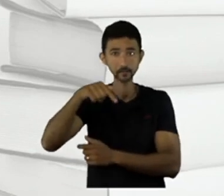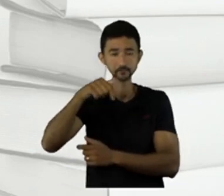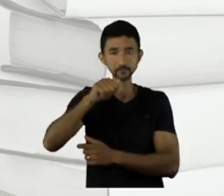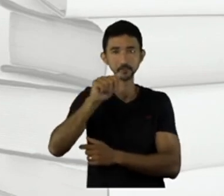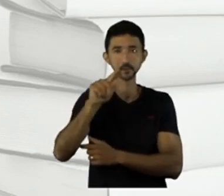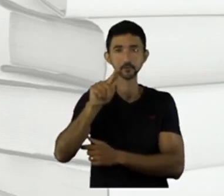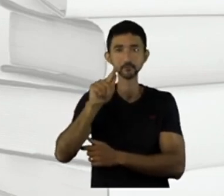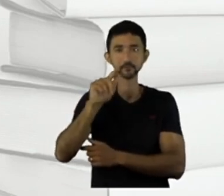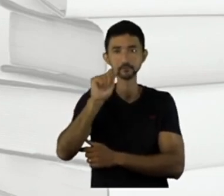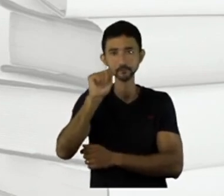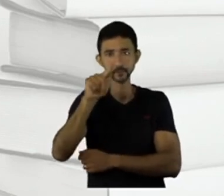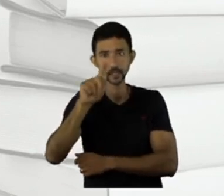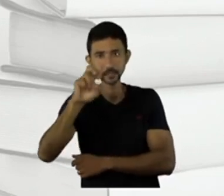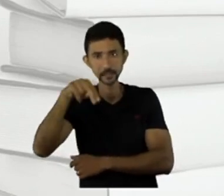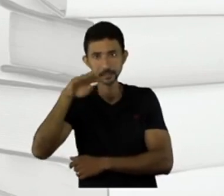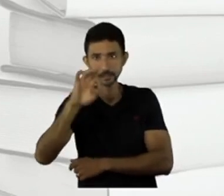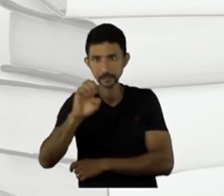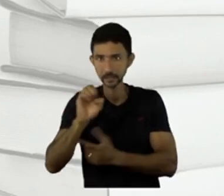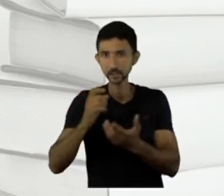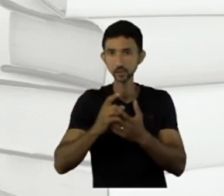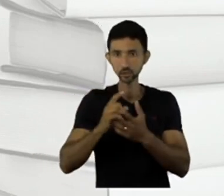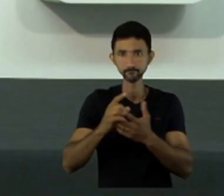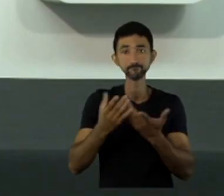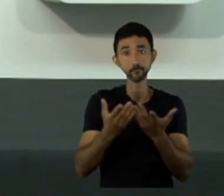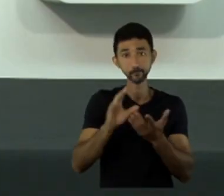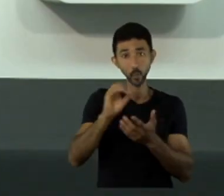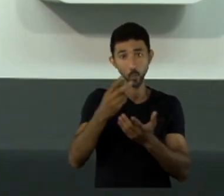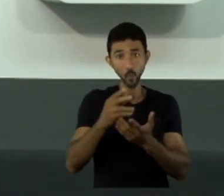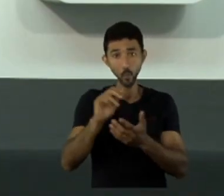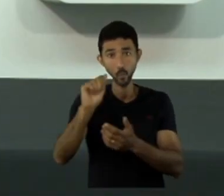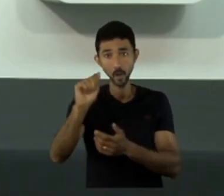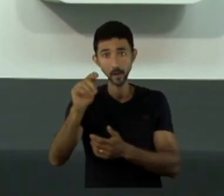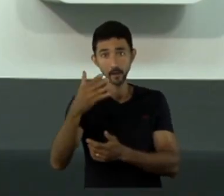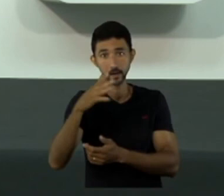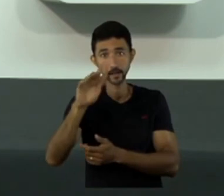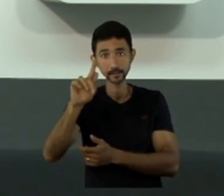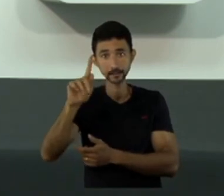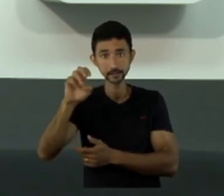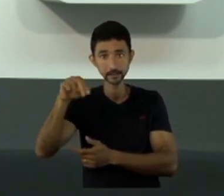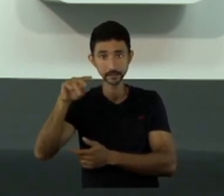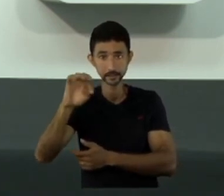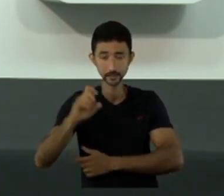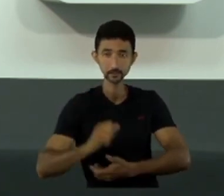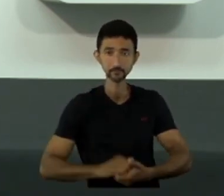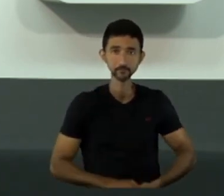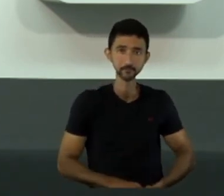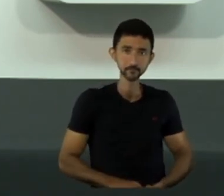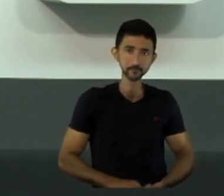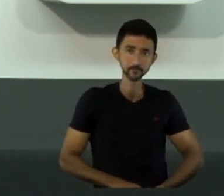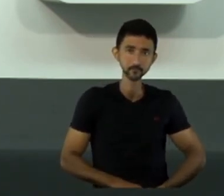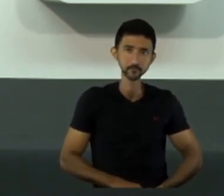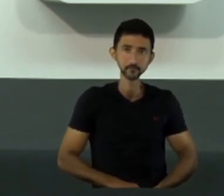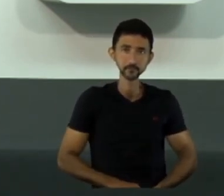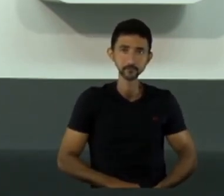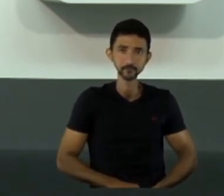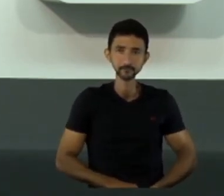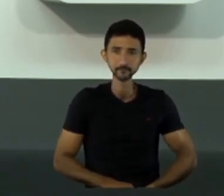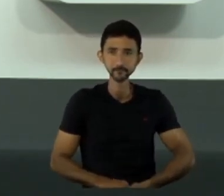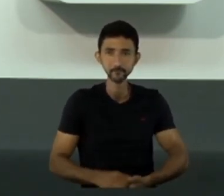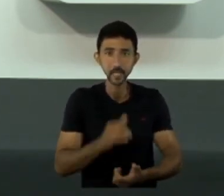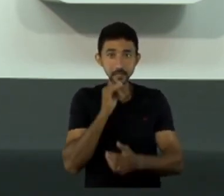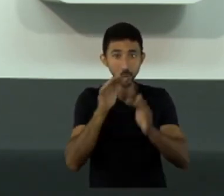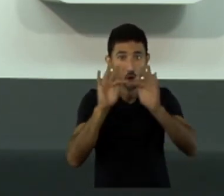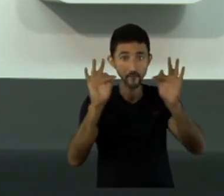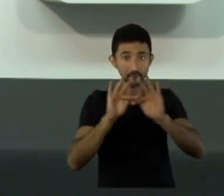nós. Agente junto já significa uma função. Agora, observe essas três frases aí. Eu quero que tu